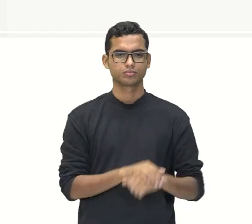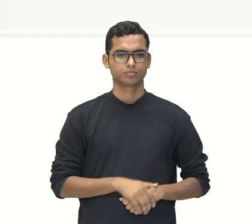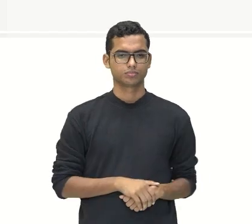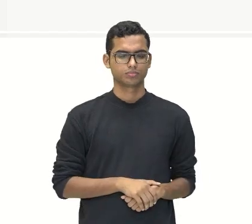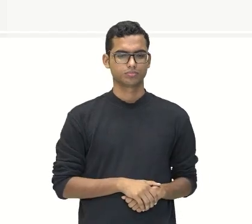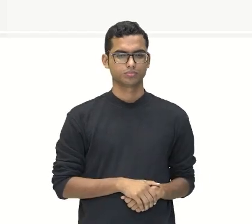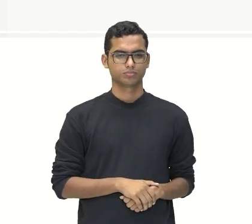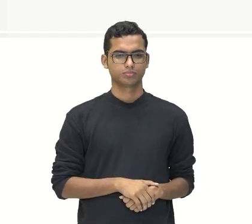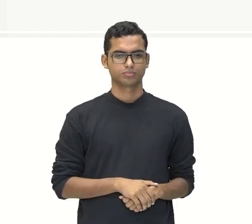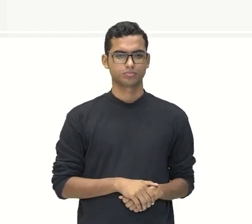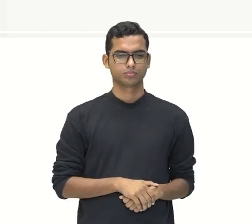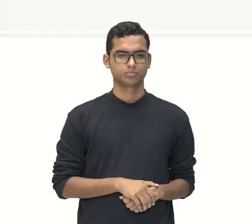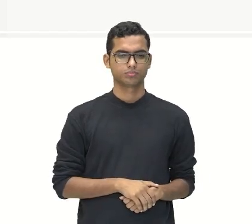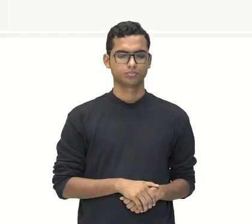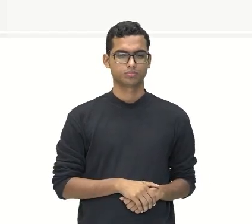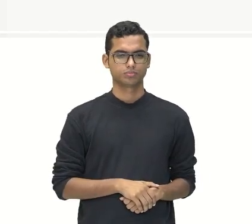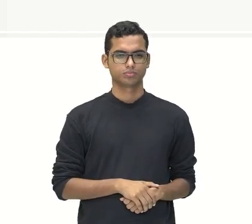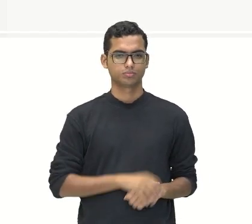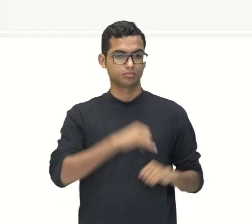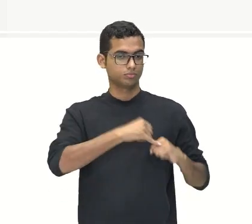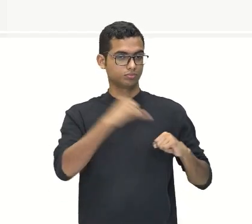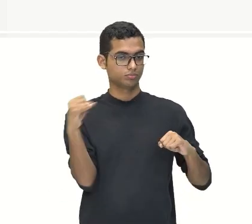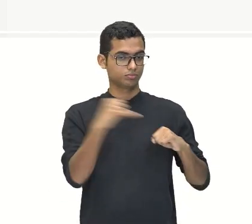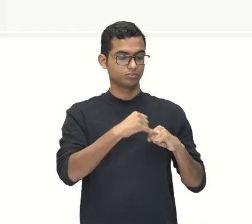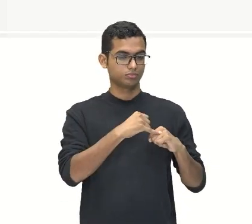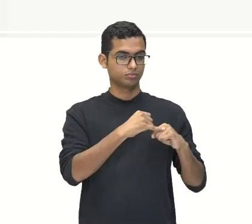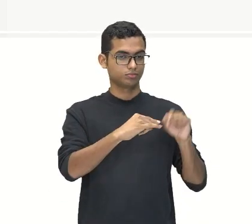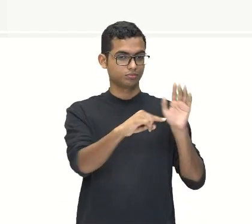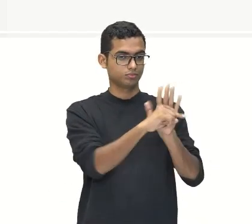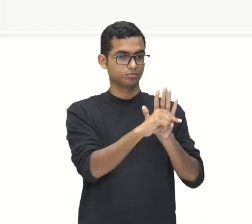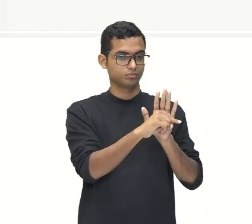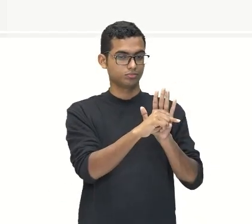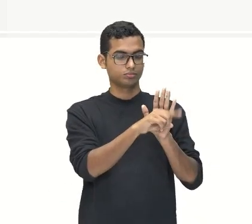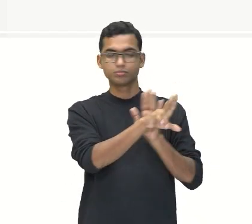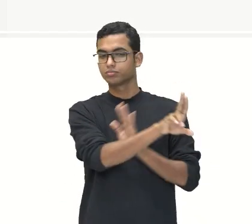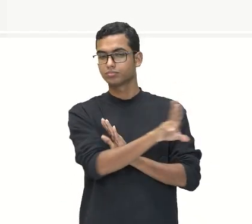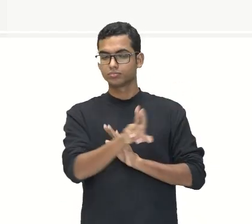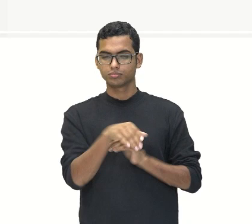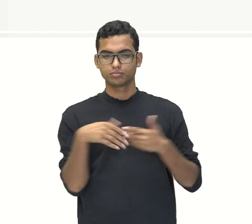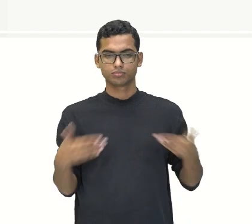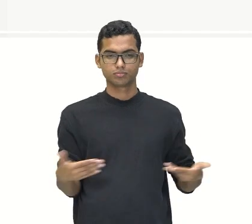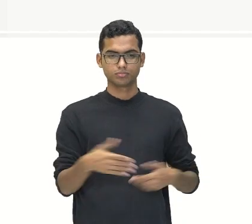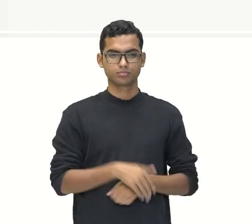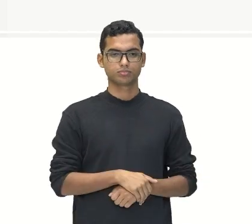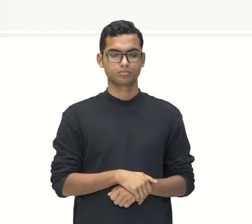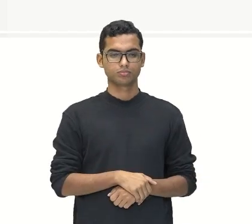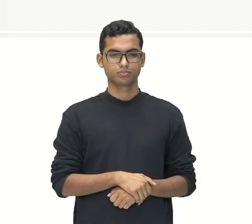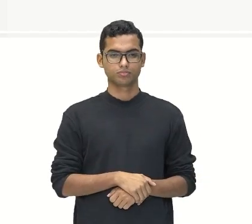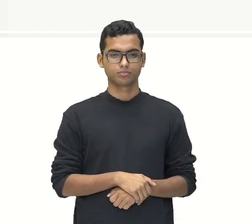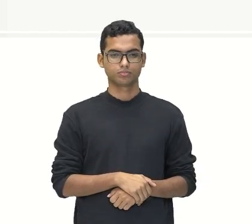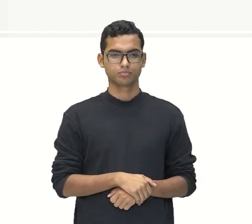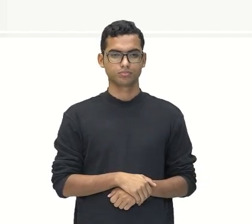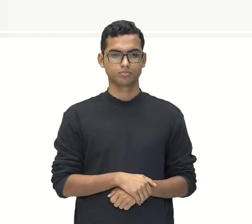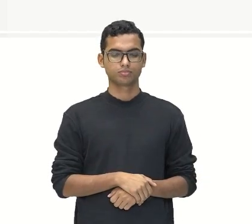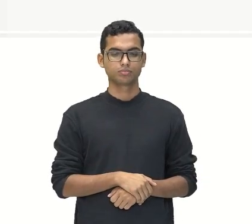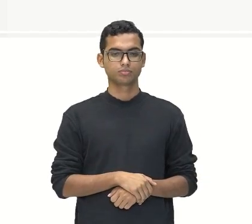um íon negativo, que é um ânion, chamado de hidroxila.